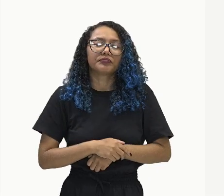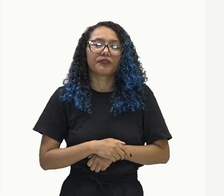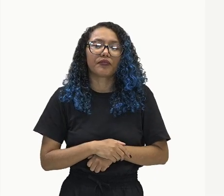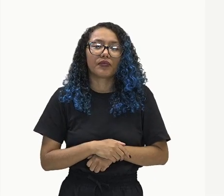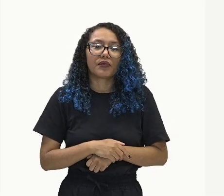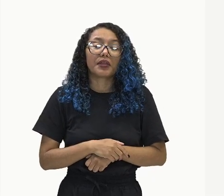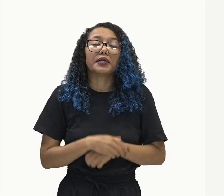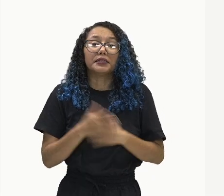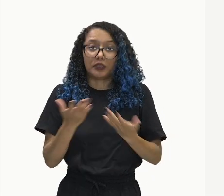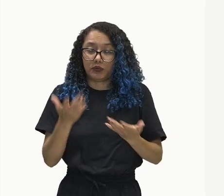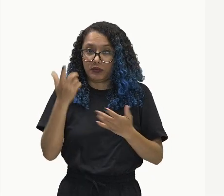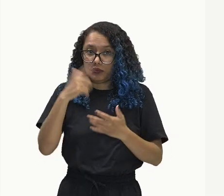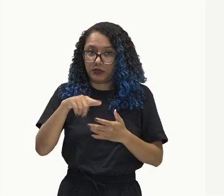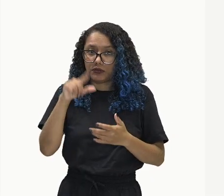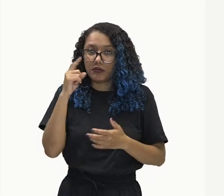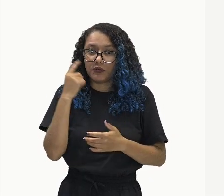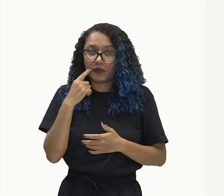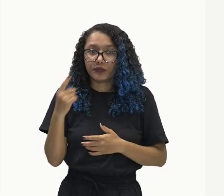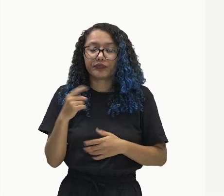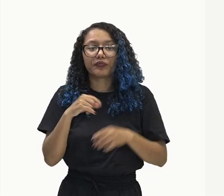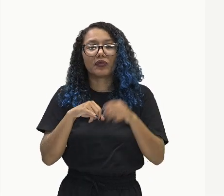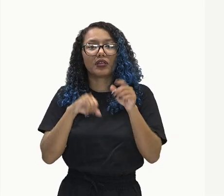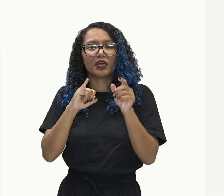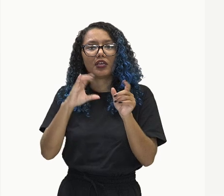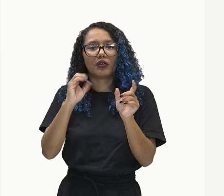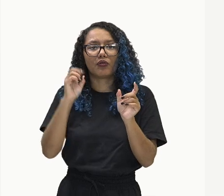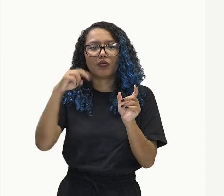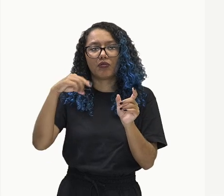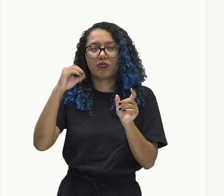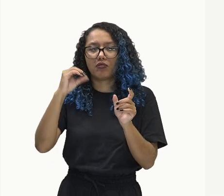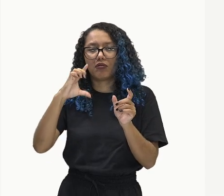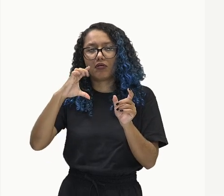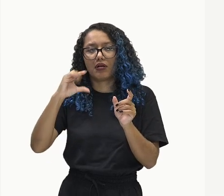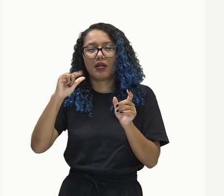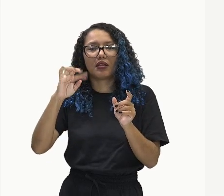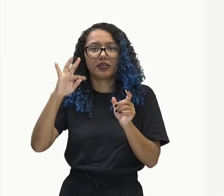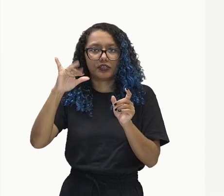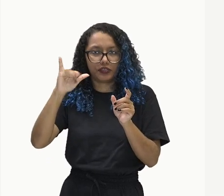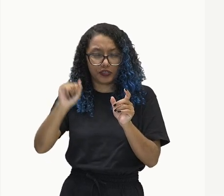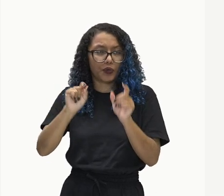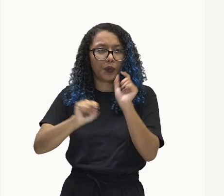iconoclastia, a gente está falando justamente da quebra de imagens, tá, gente?